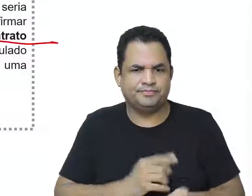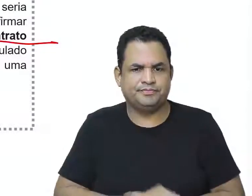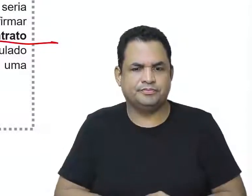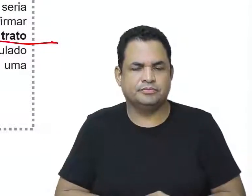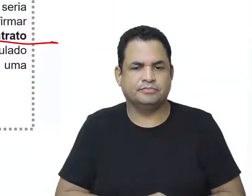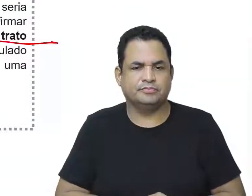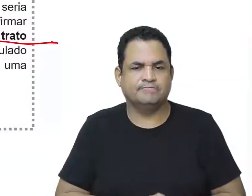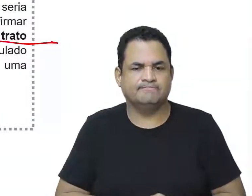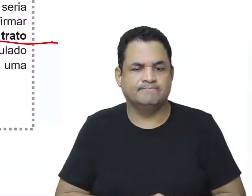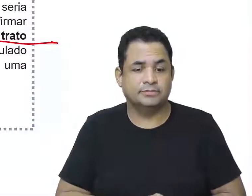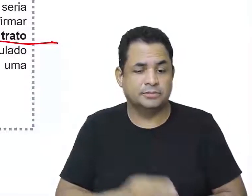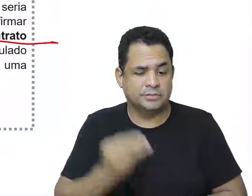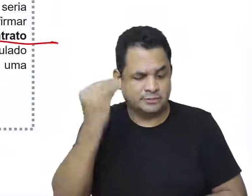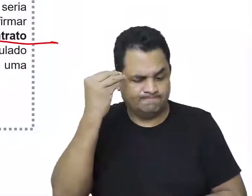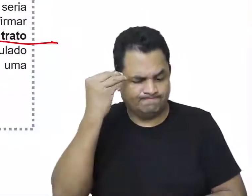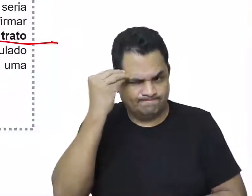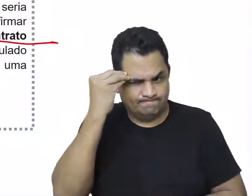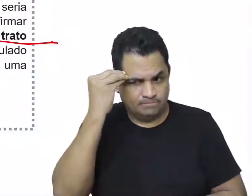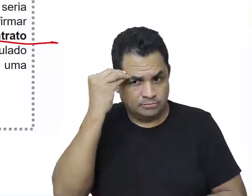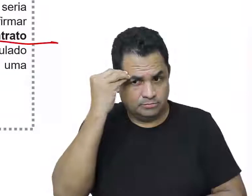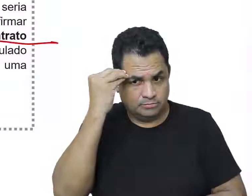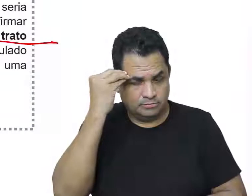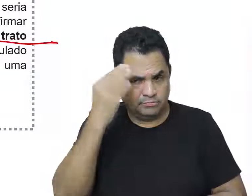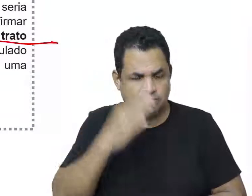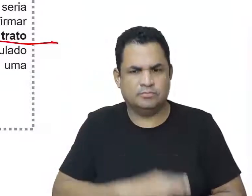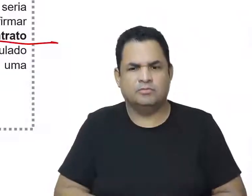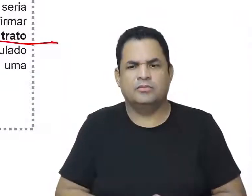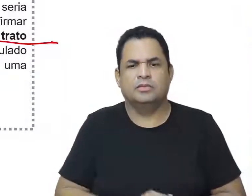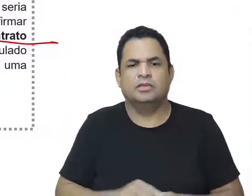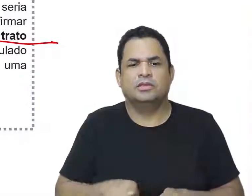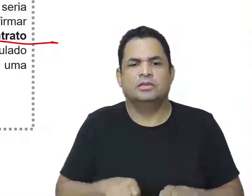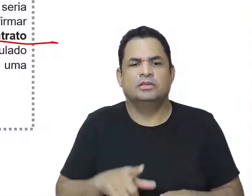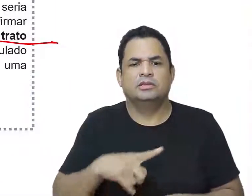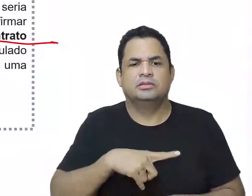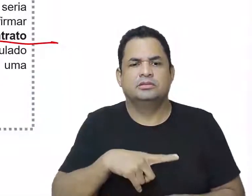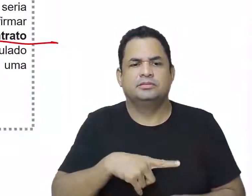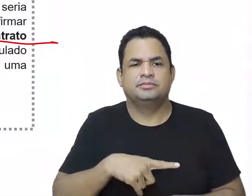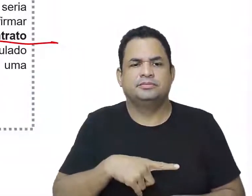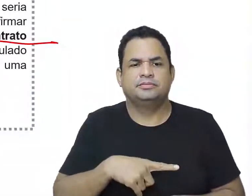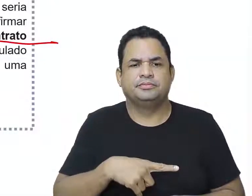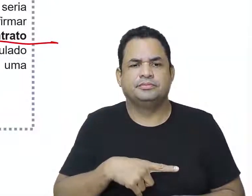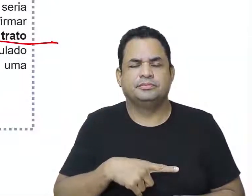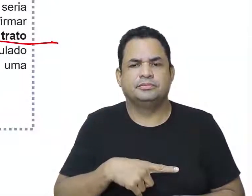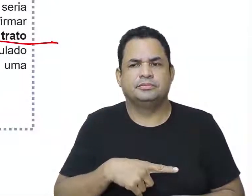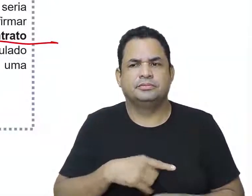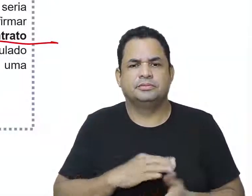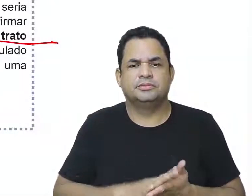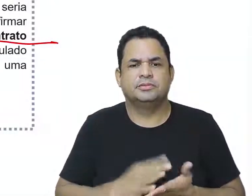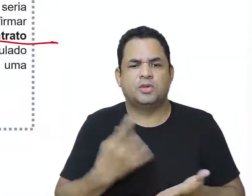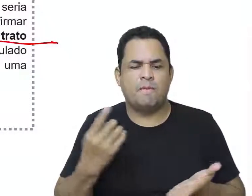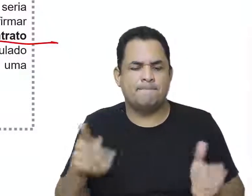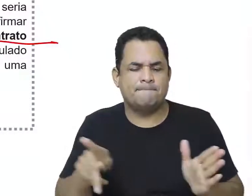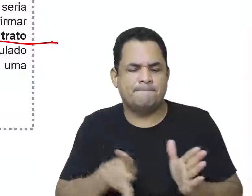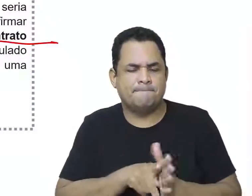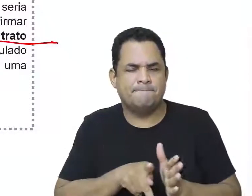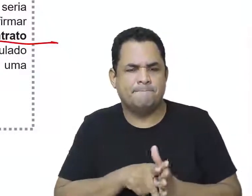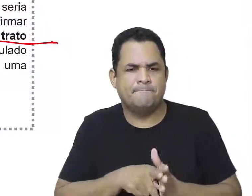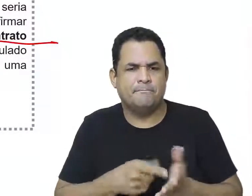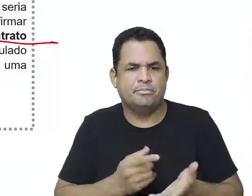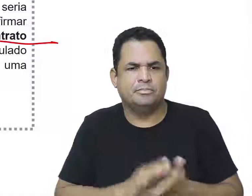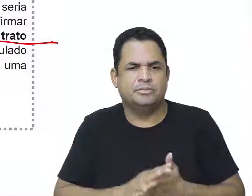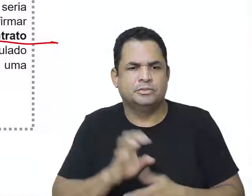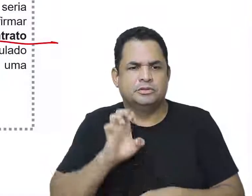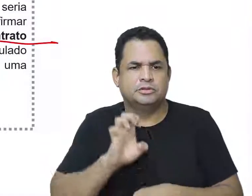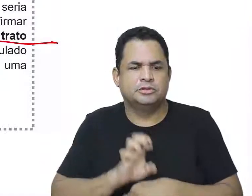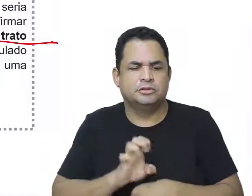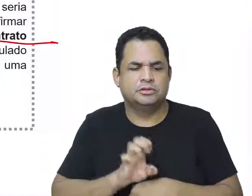isso, viu, pessoal? Por favor. Ele também tem um pensamento, né, todo particular sobre o estado de natureza do